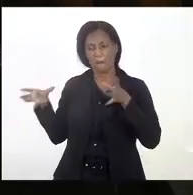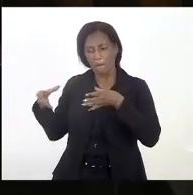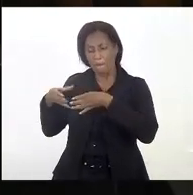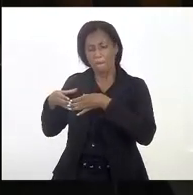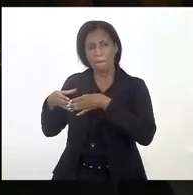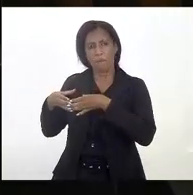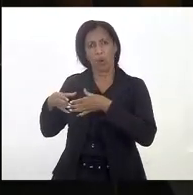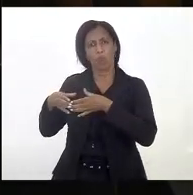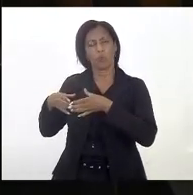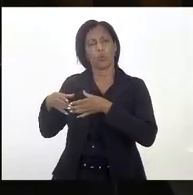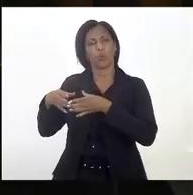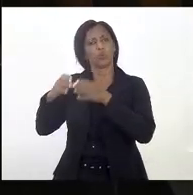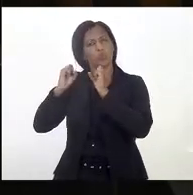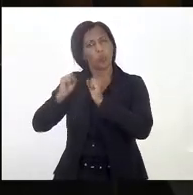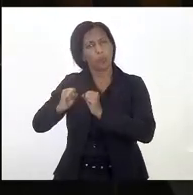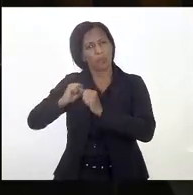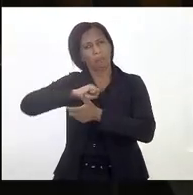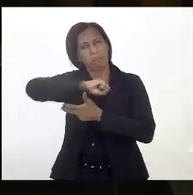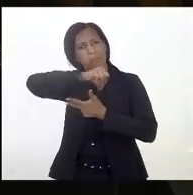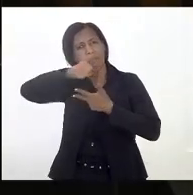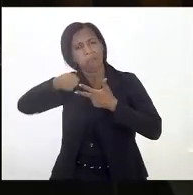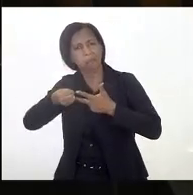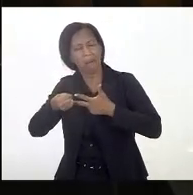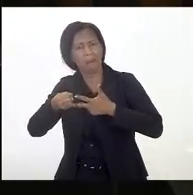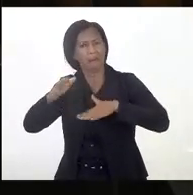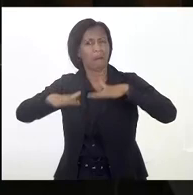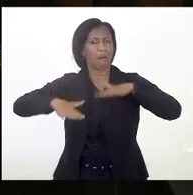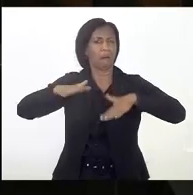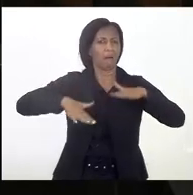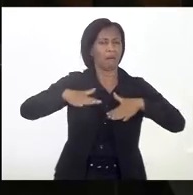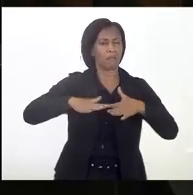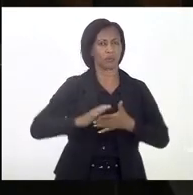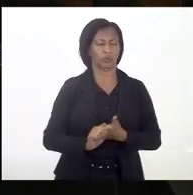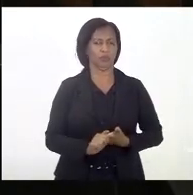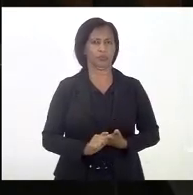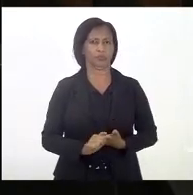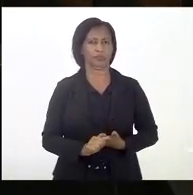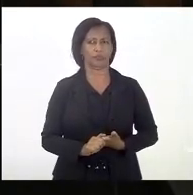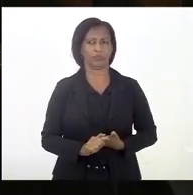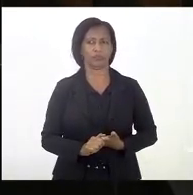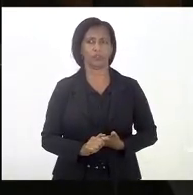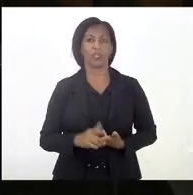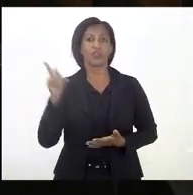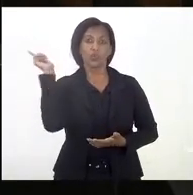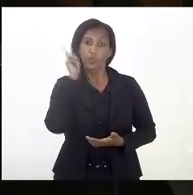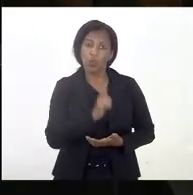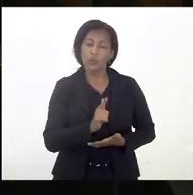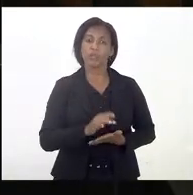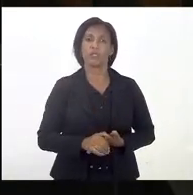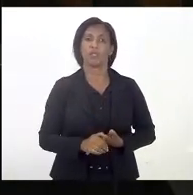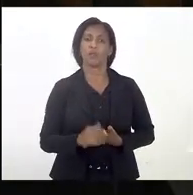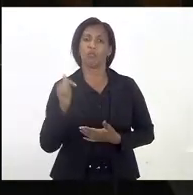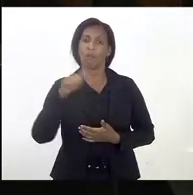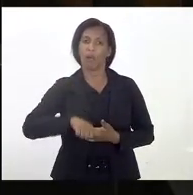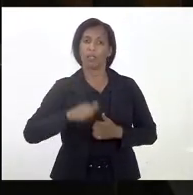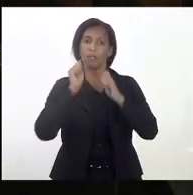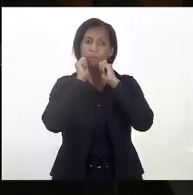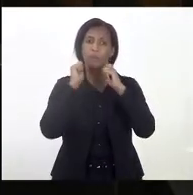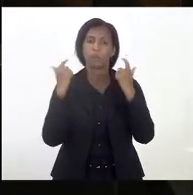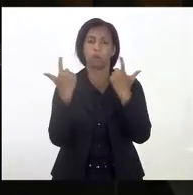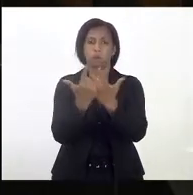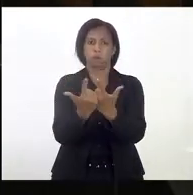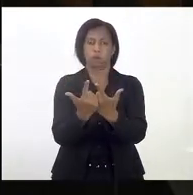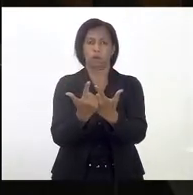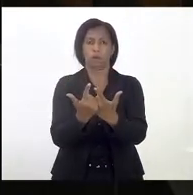dos poderes amplamente difundida por Montesquieu é a gente conseguiu colocar aqui na Assembleia legislativo